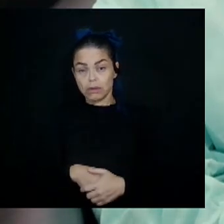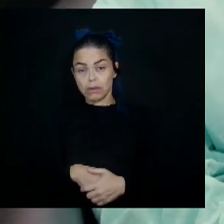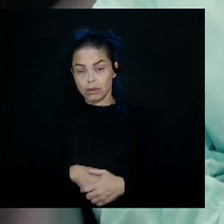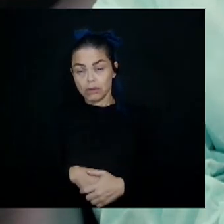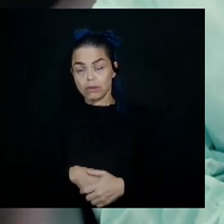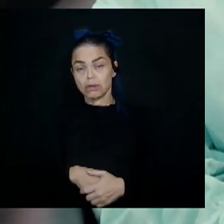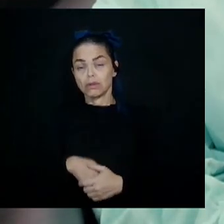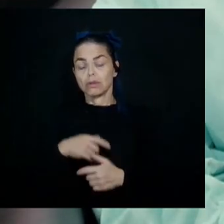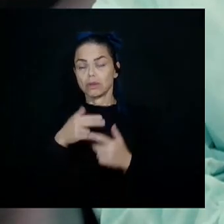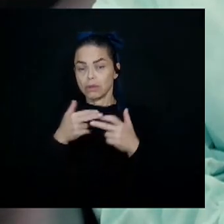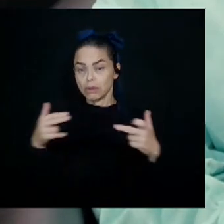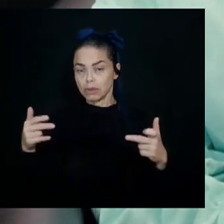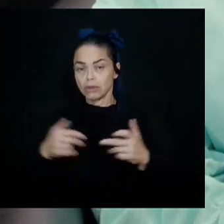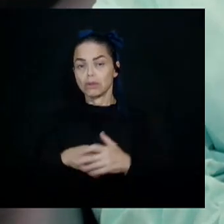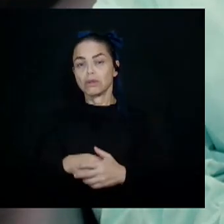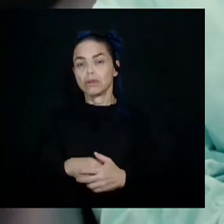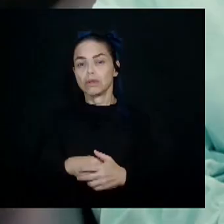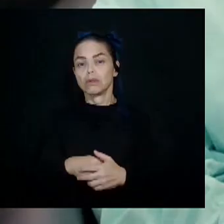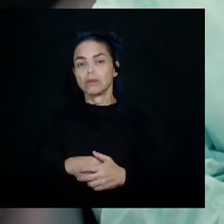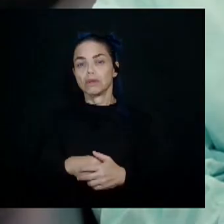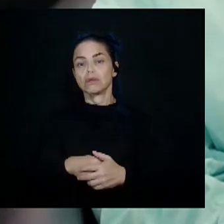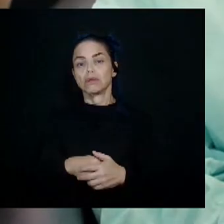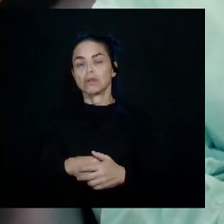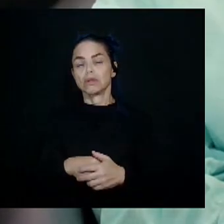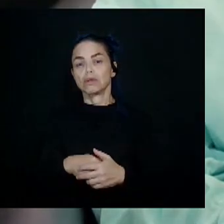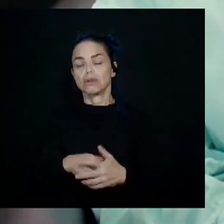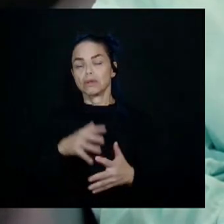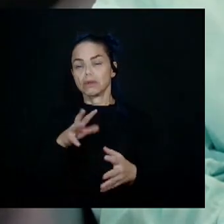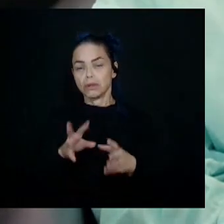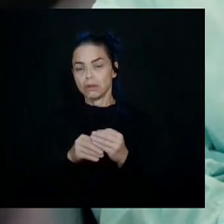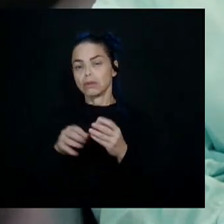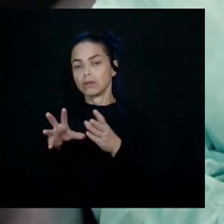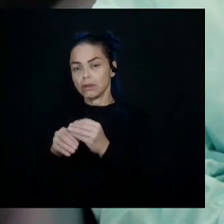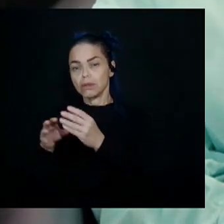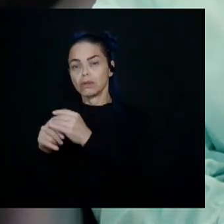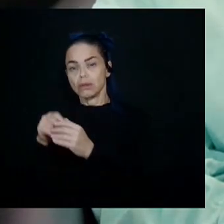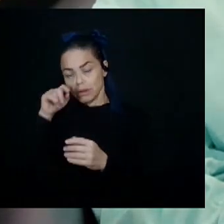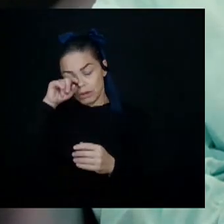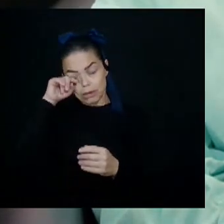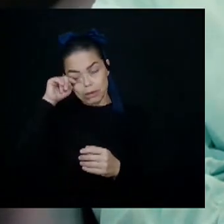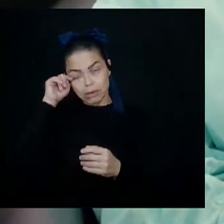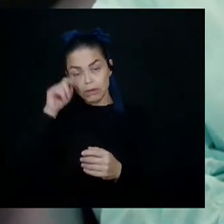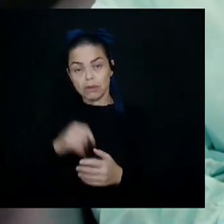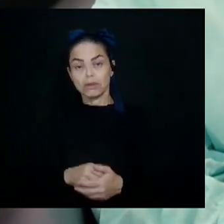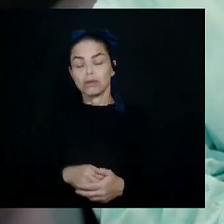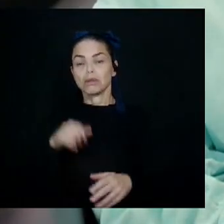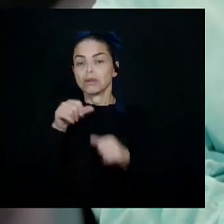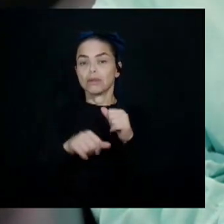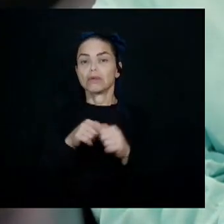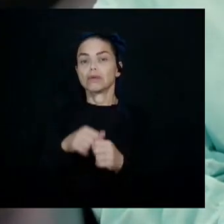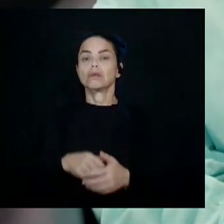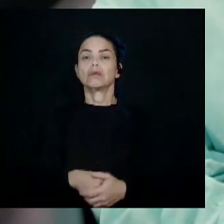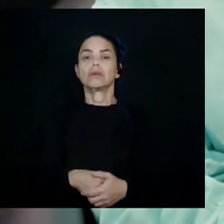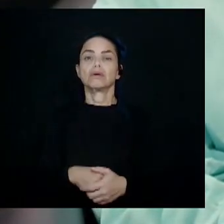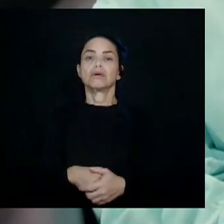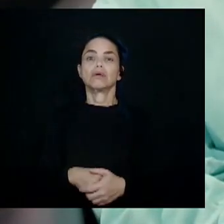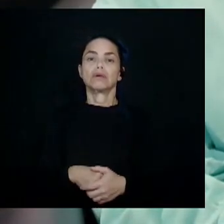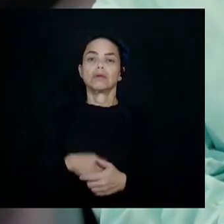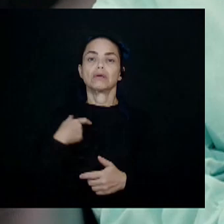que vão se complementando, se integrando, tornando complexas, que pode